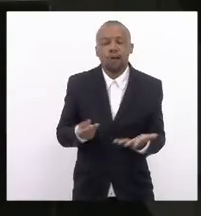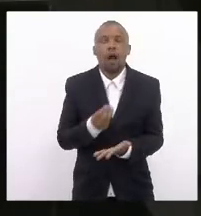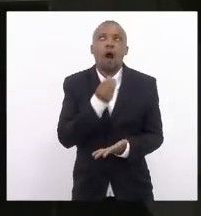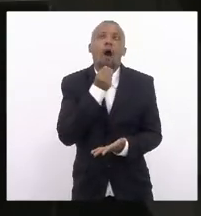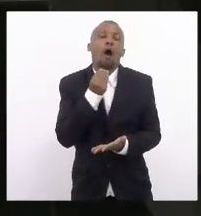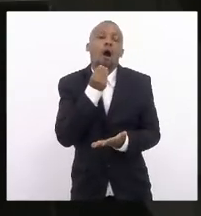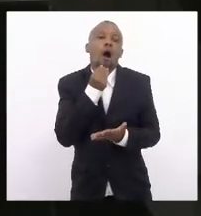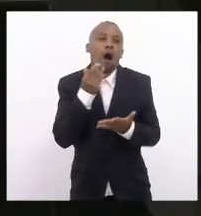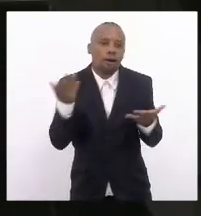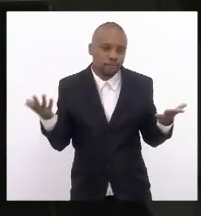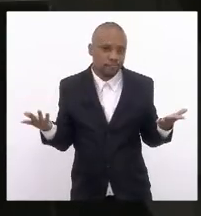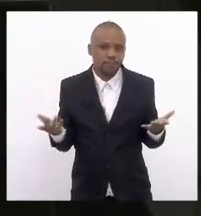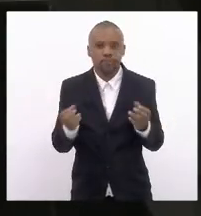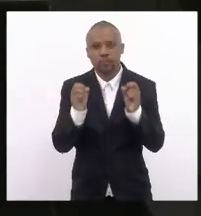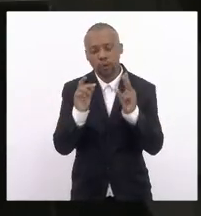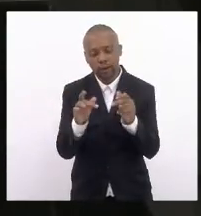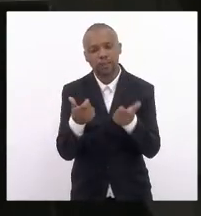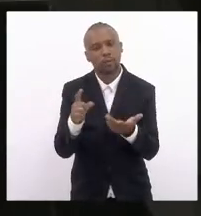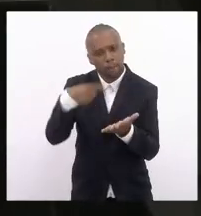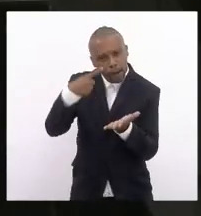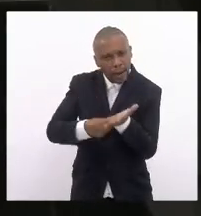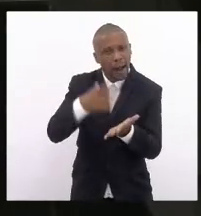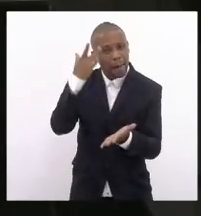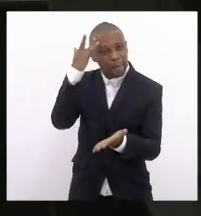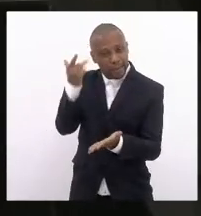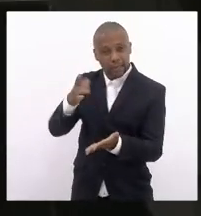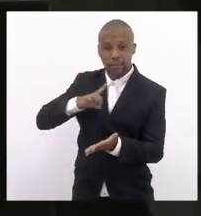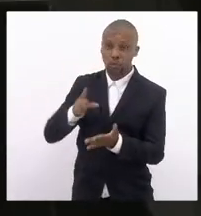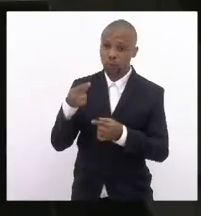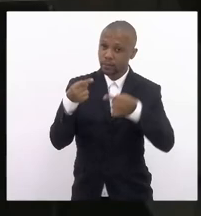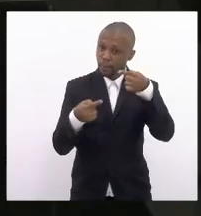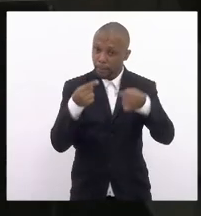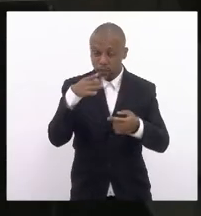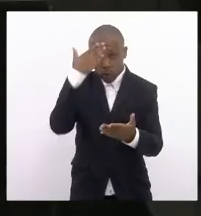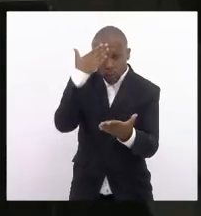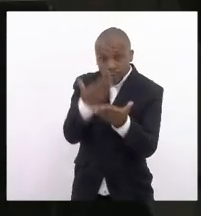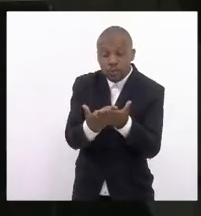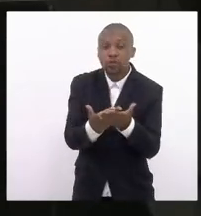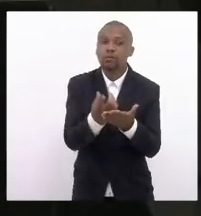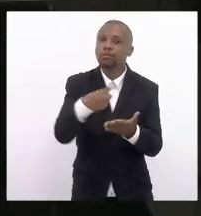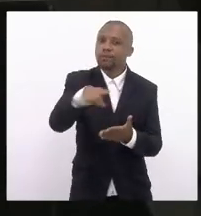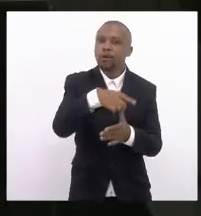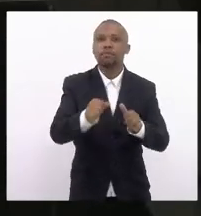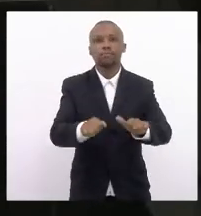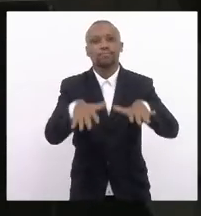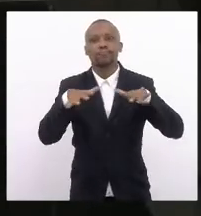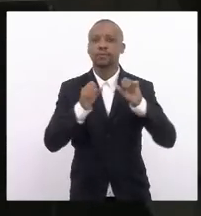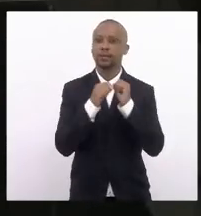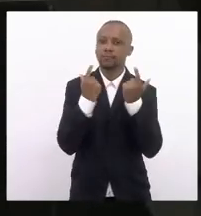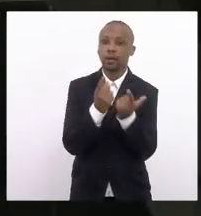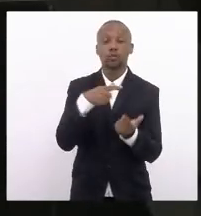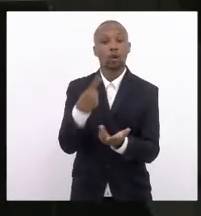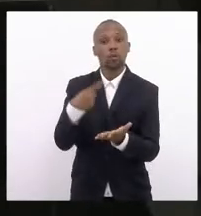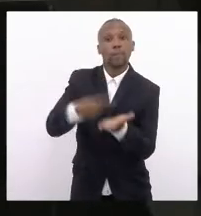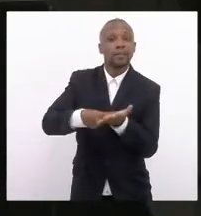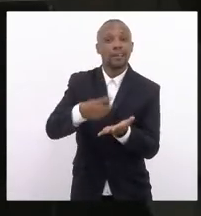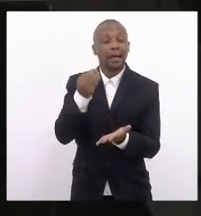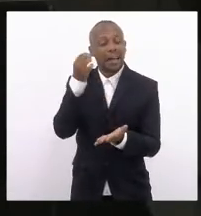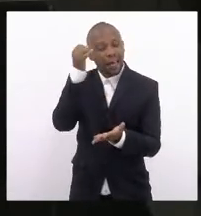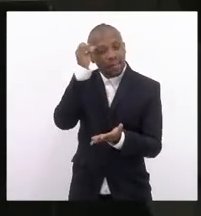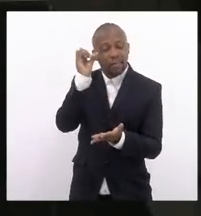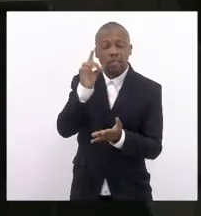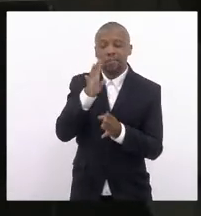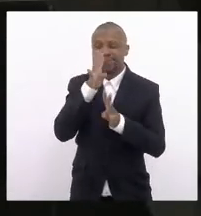Então, vamos para o debate amanhã. Eu confio na sensibilidade da Assembleia, no nosso compromisso de não improvisar e